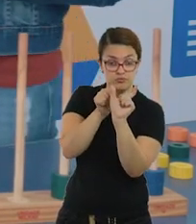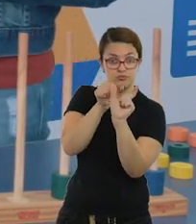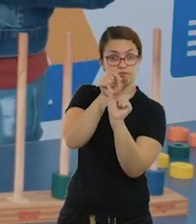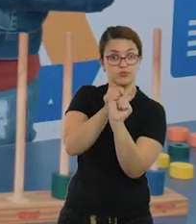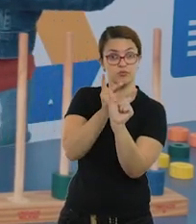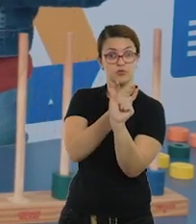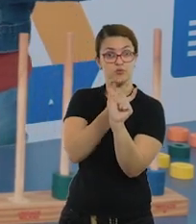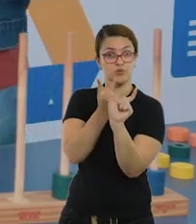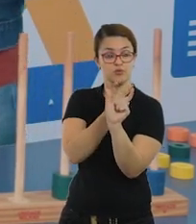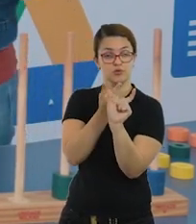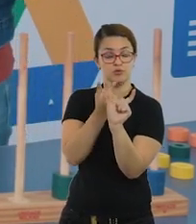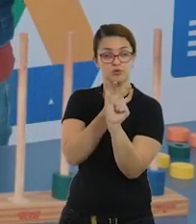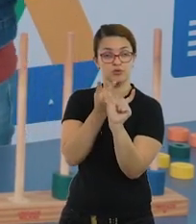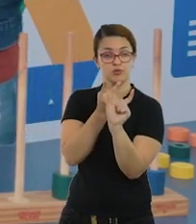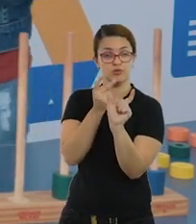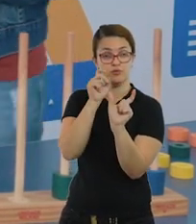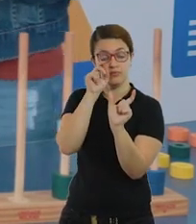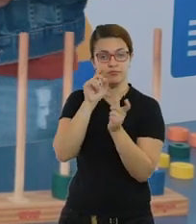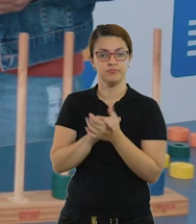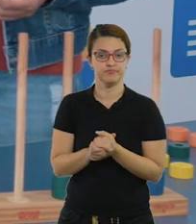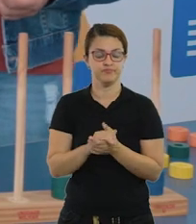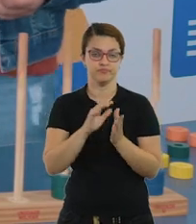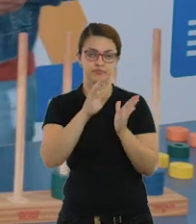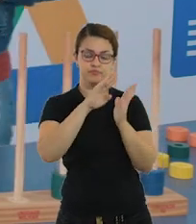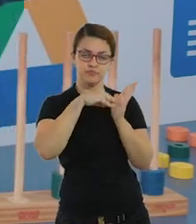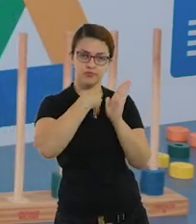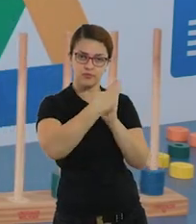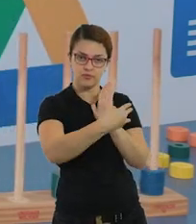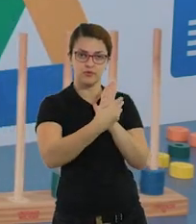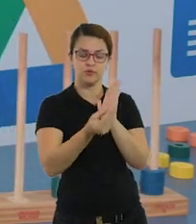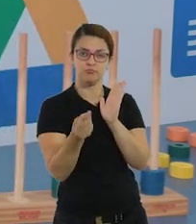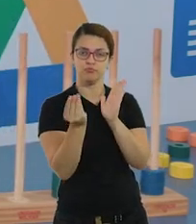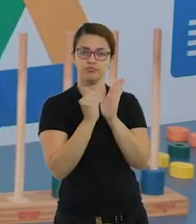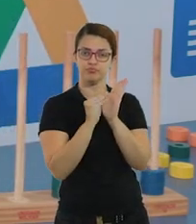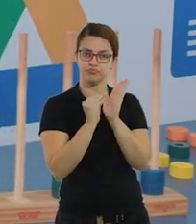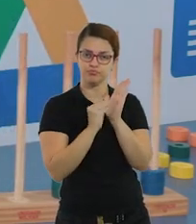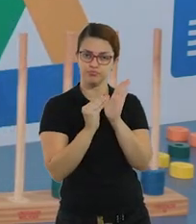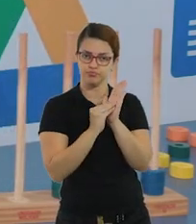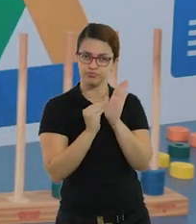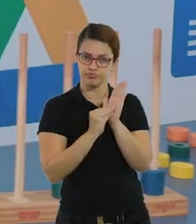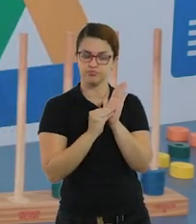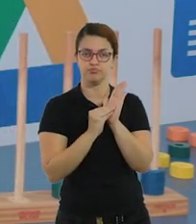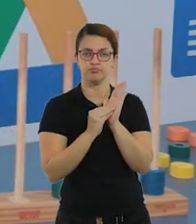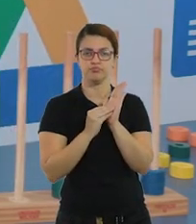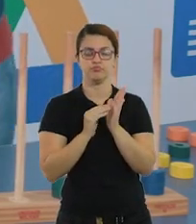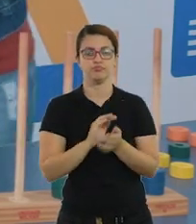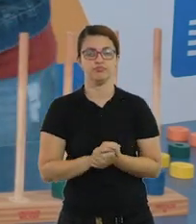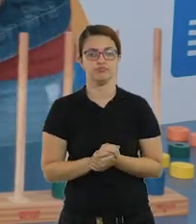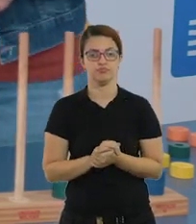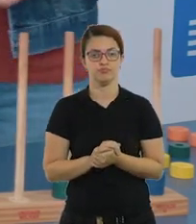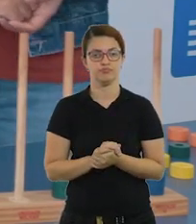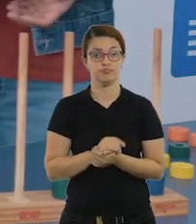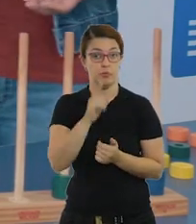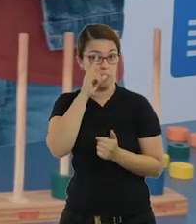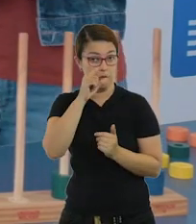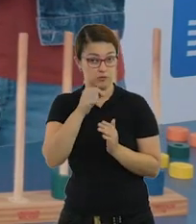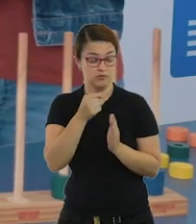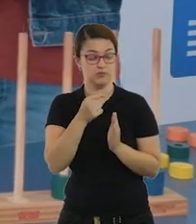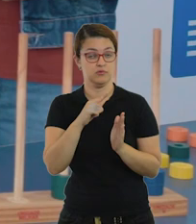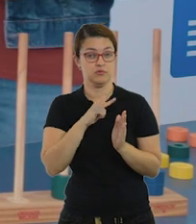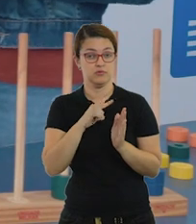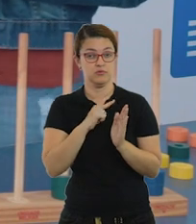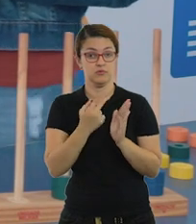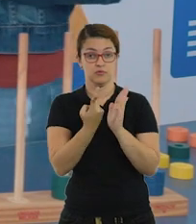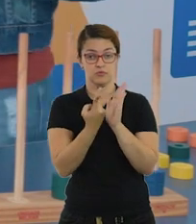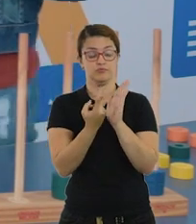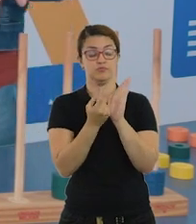palavra bruxa. Então, o que eu vou fazer? Vai lá na sua tabela e anota lá na sua tabela no local indicado. Então, a palavra bruxa tem duas